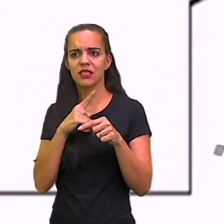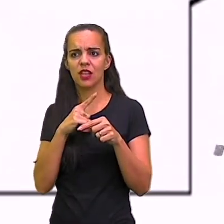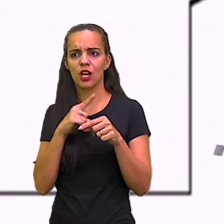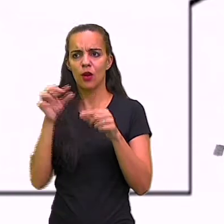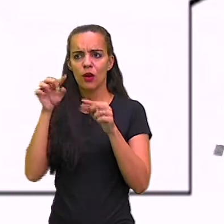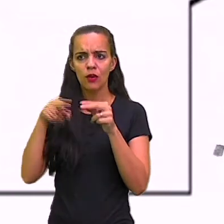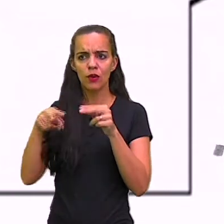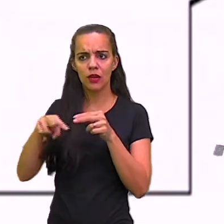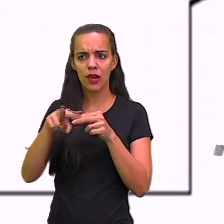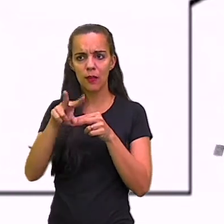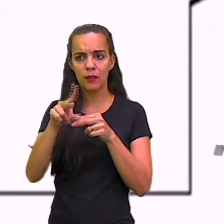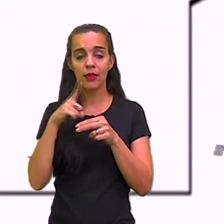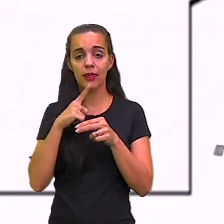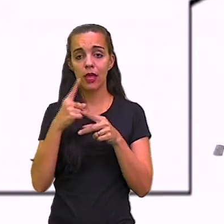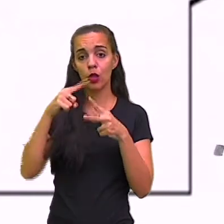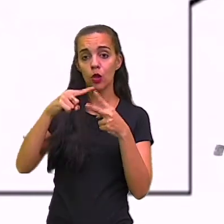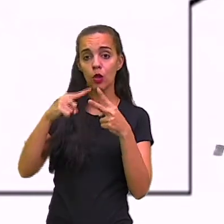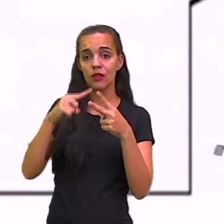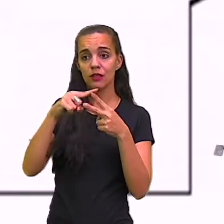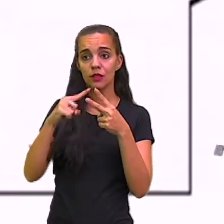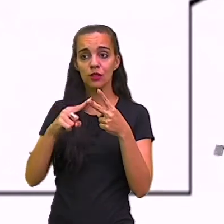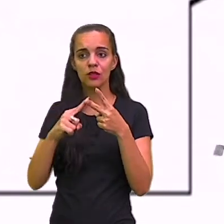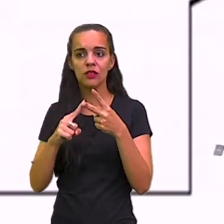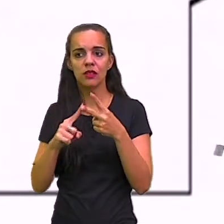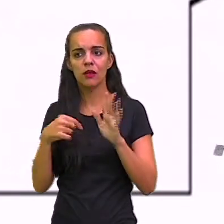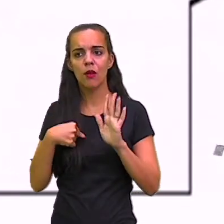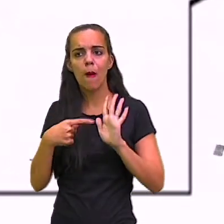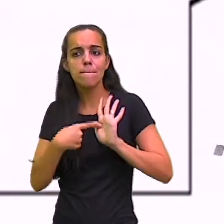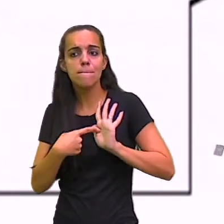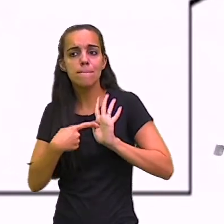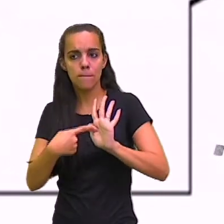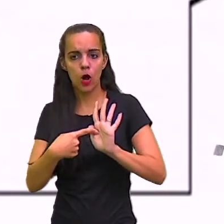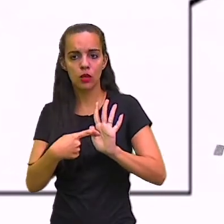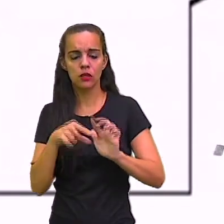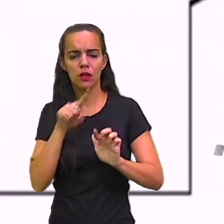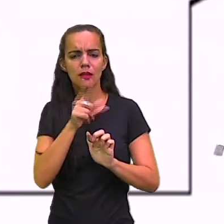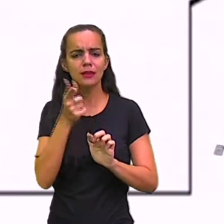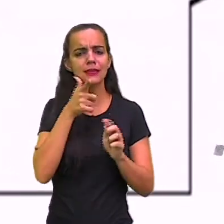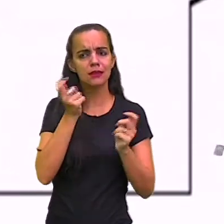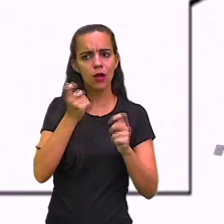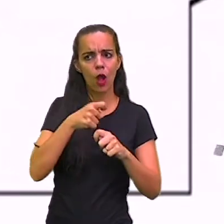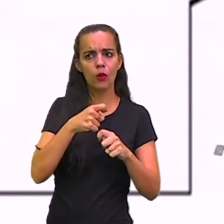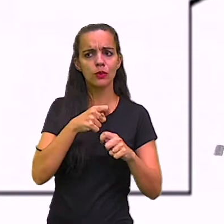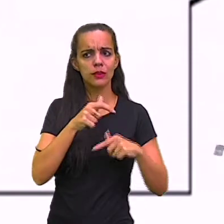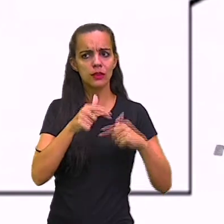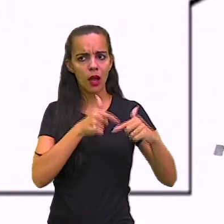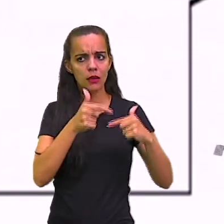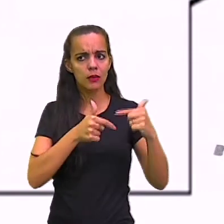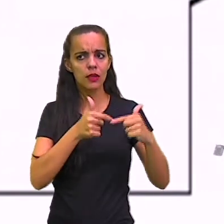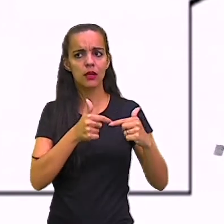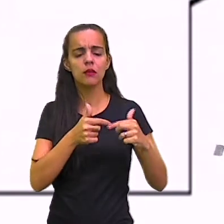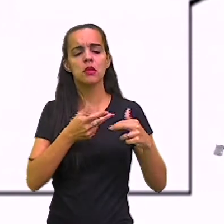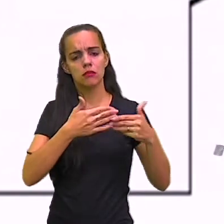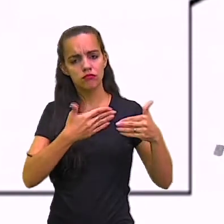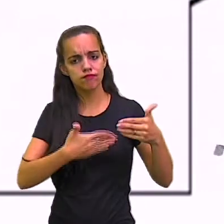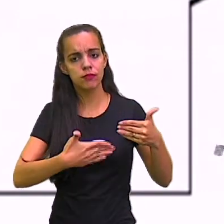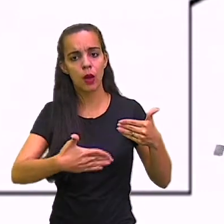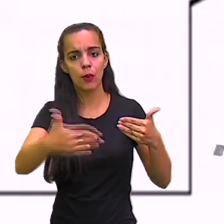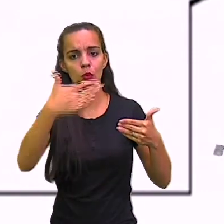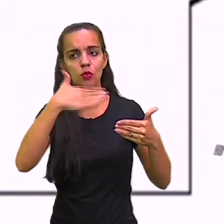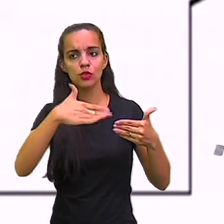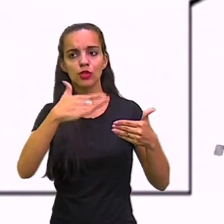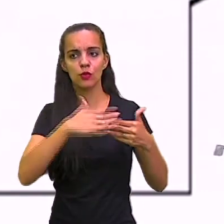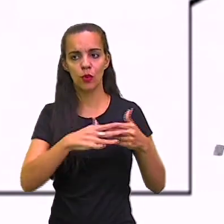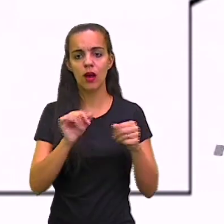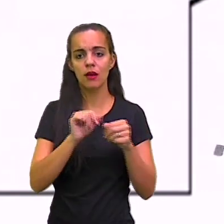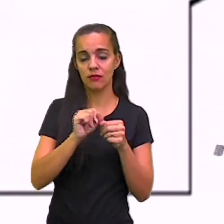caminhos entre dois nós são consecutivos A corrente elétrica ao longo de um ramo ela